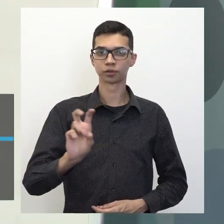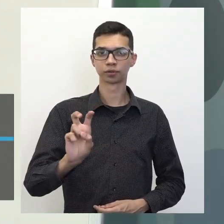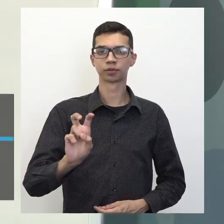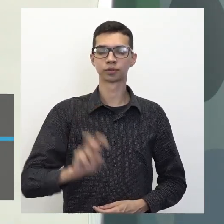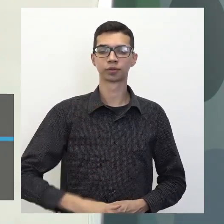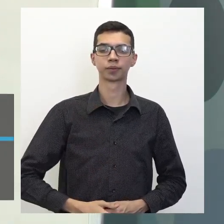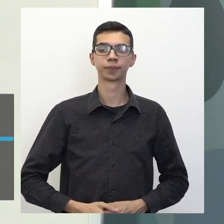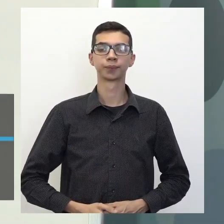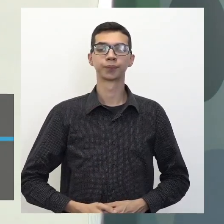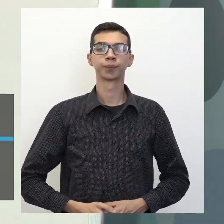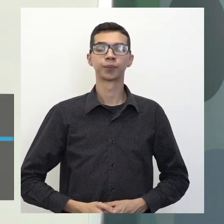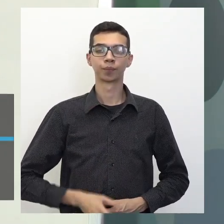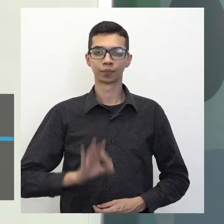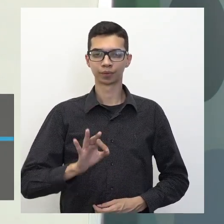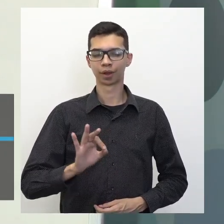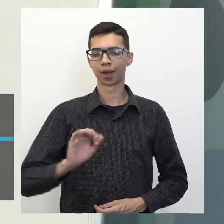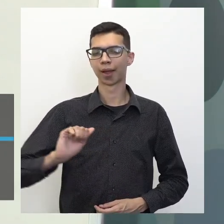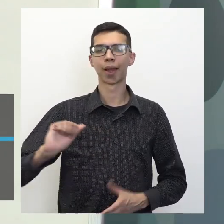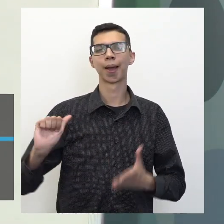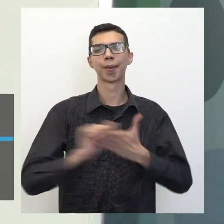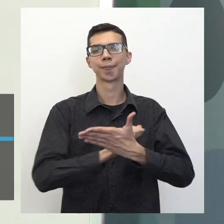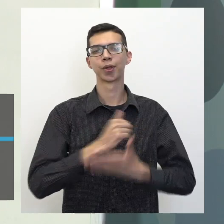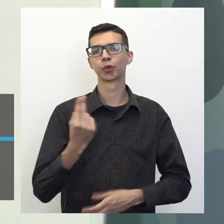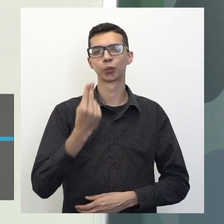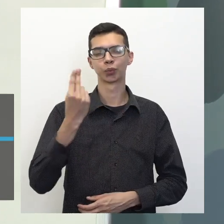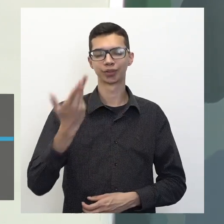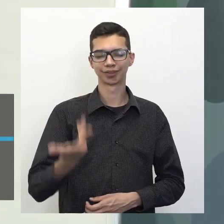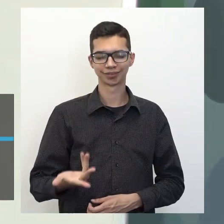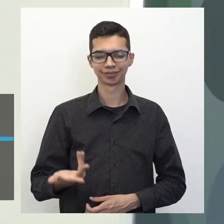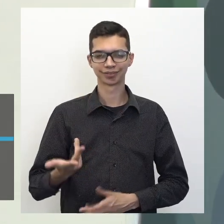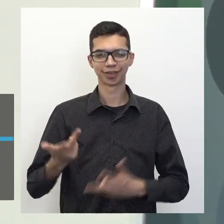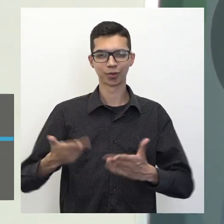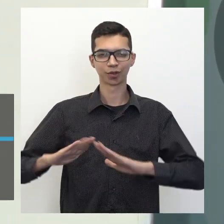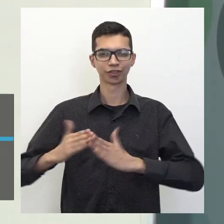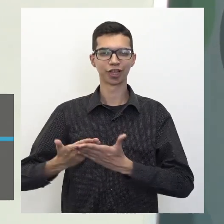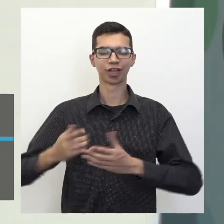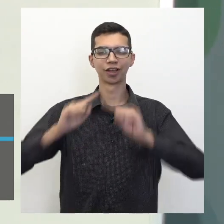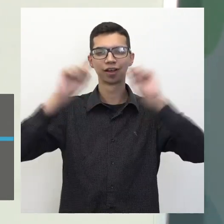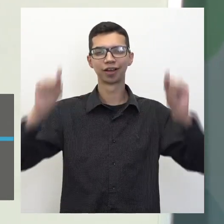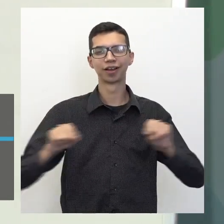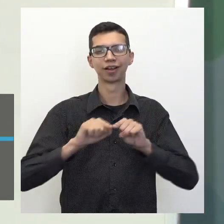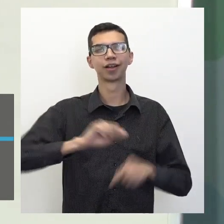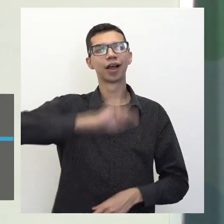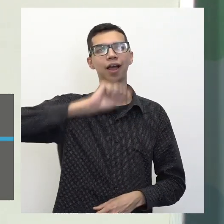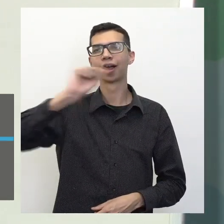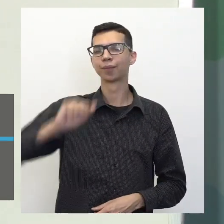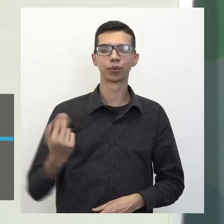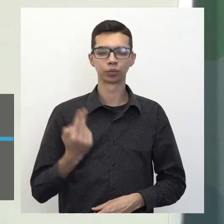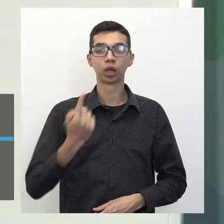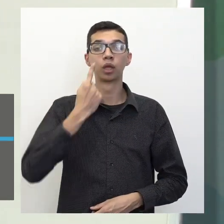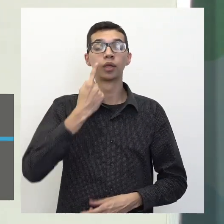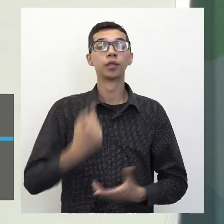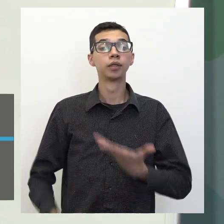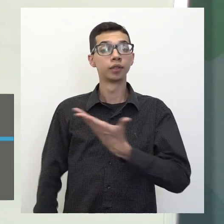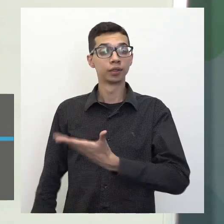Meio. Aqui não tem como apagar igual a lousa, né, com giz. Então tá. Aí pergunta qual dessas condições de equilíbrio é mais favorável e por quê? Vamos montar a